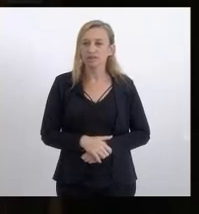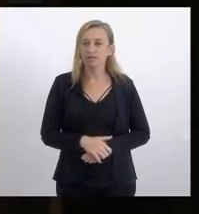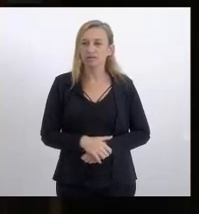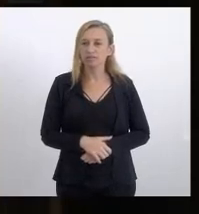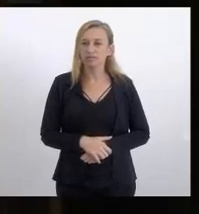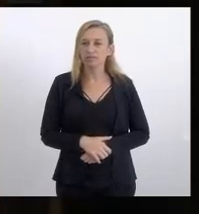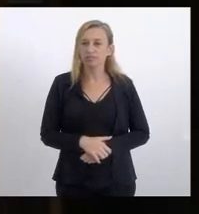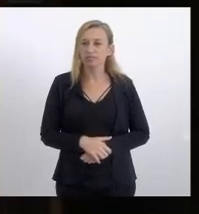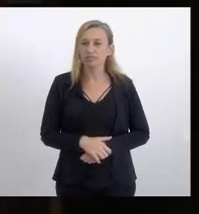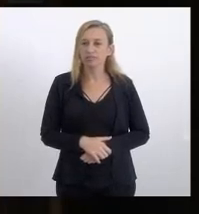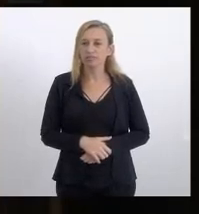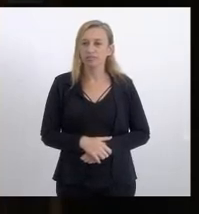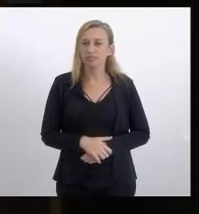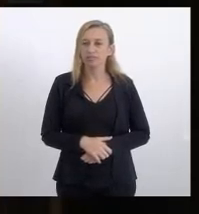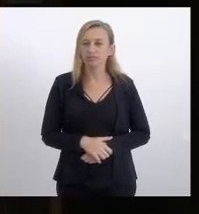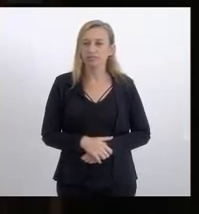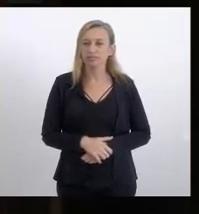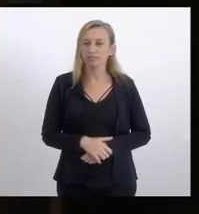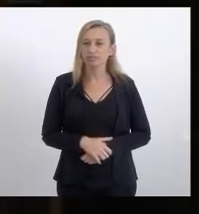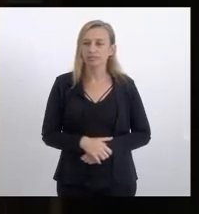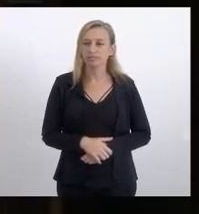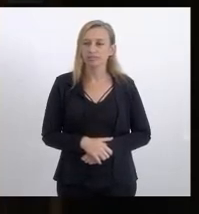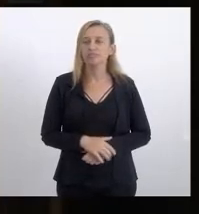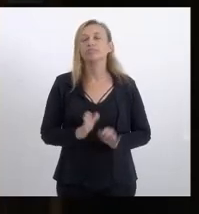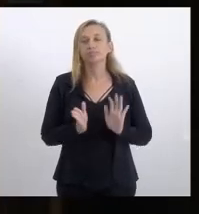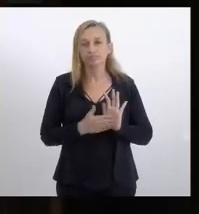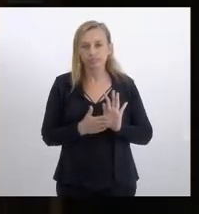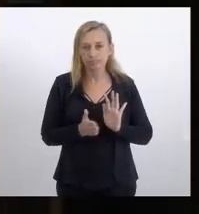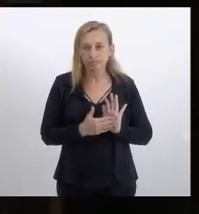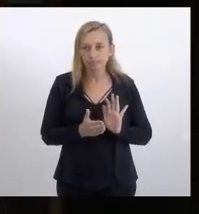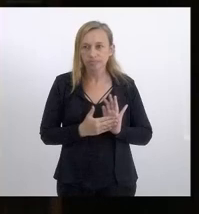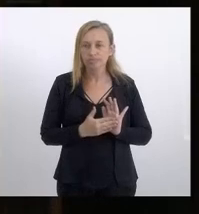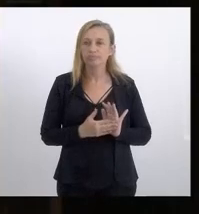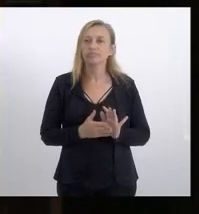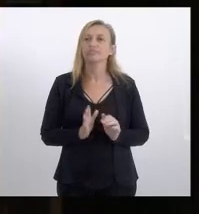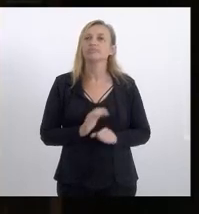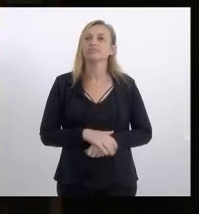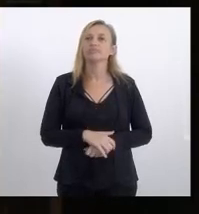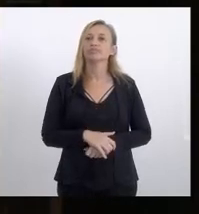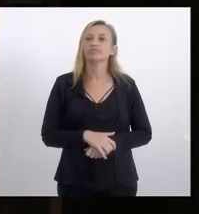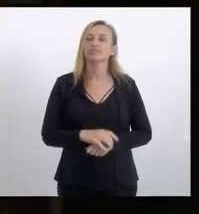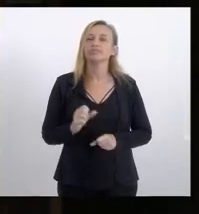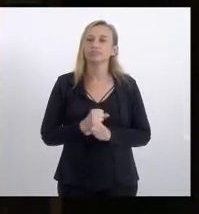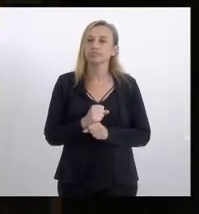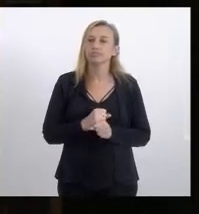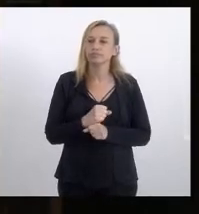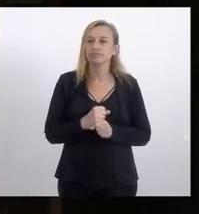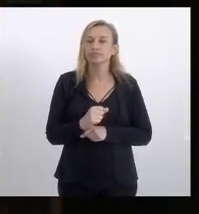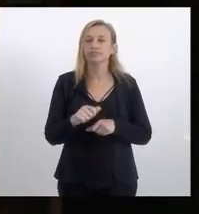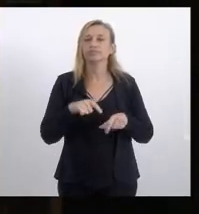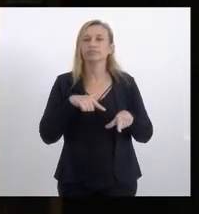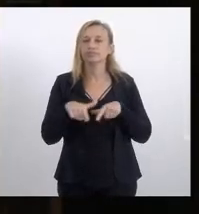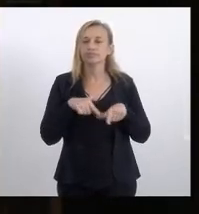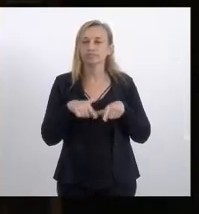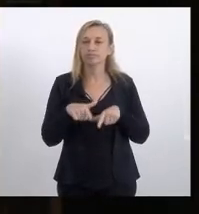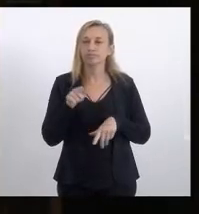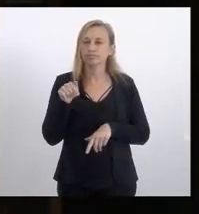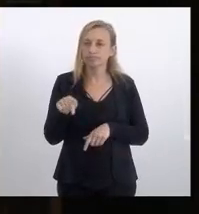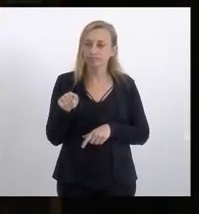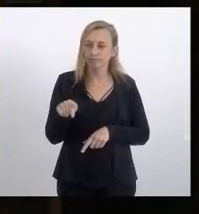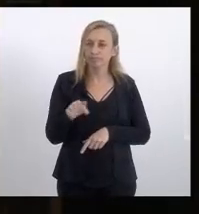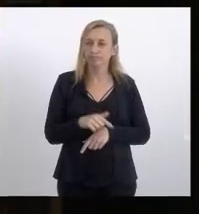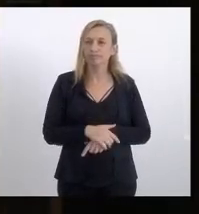artigo 40 a gente propôs que fosse colocado anos de serviço especificar aqui